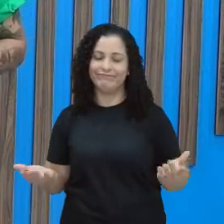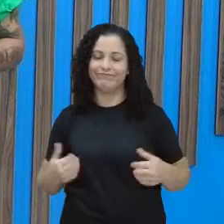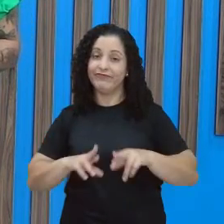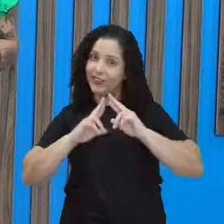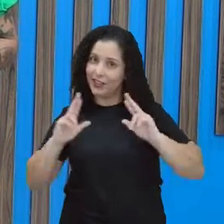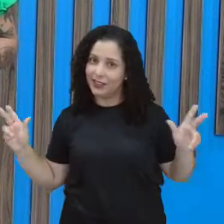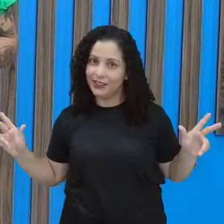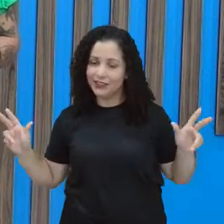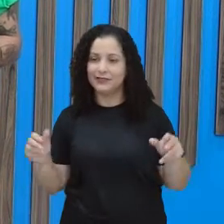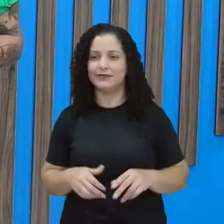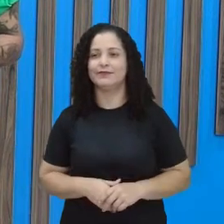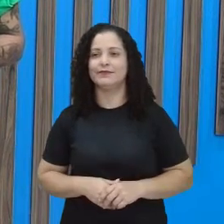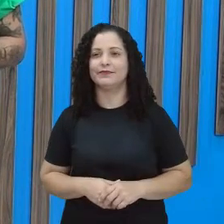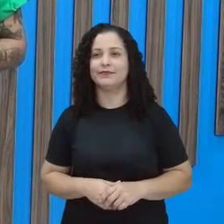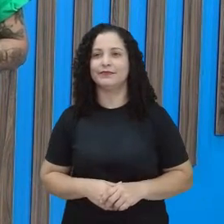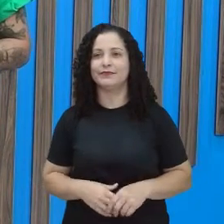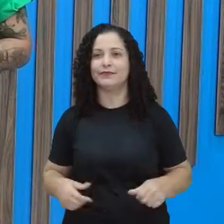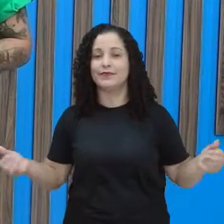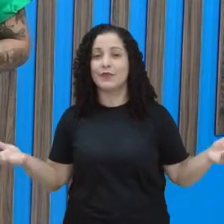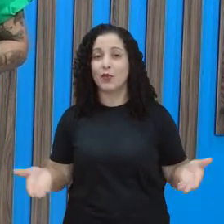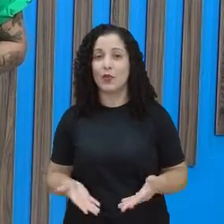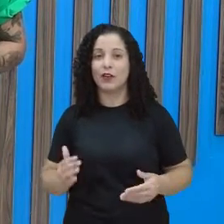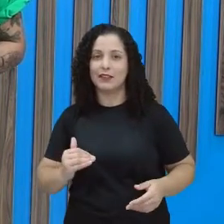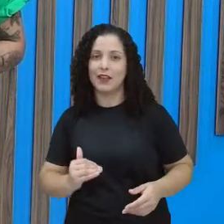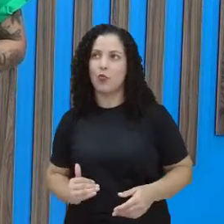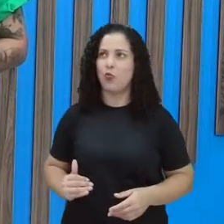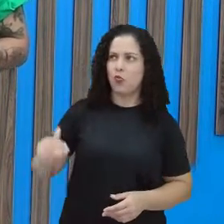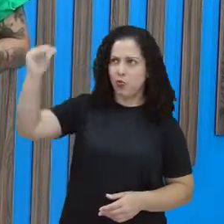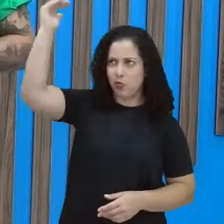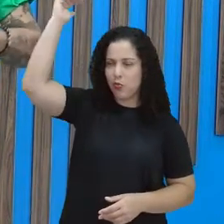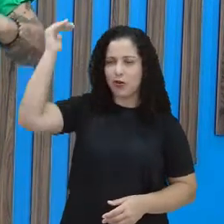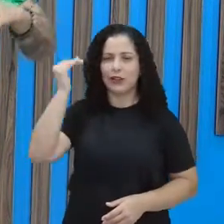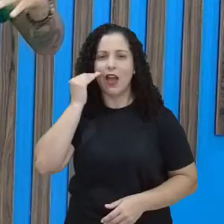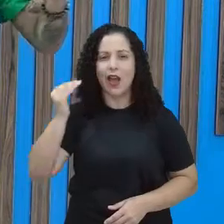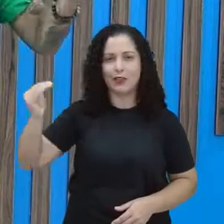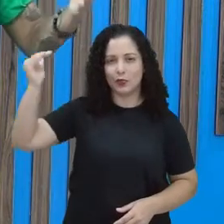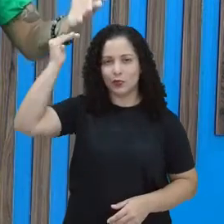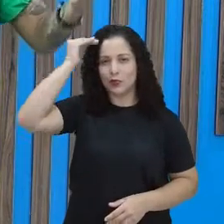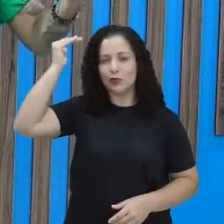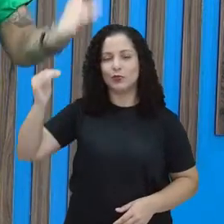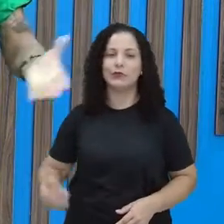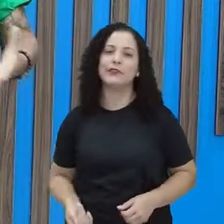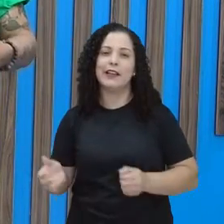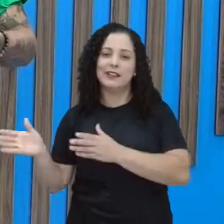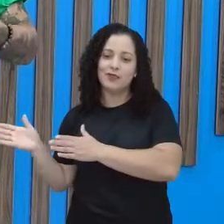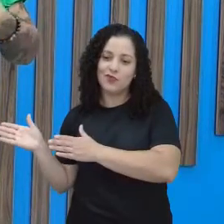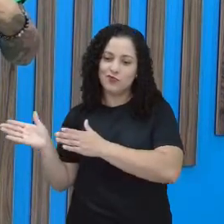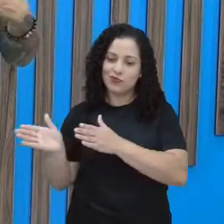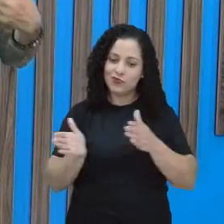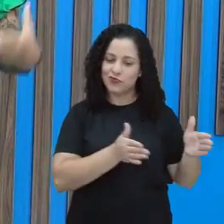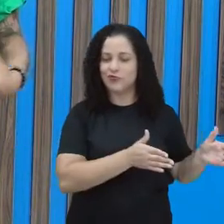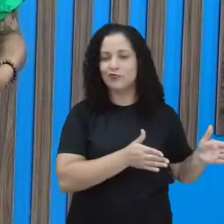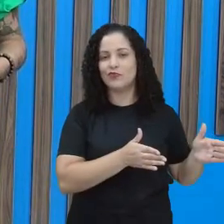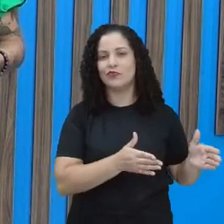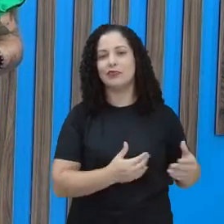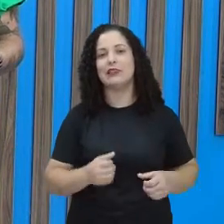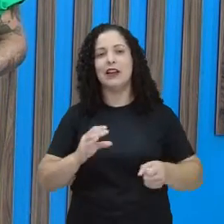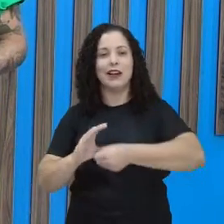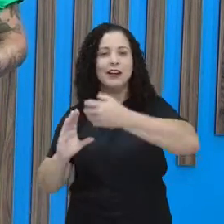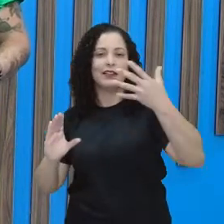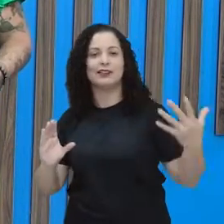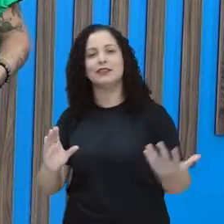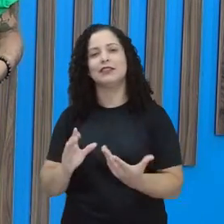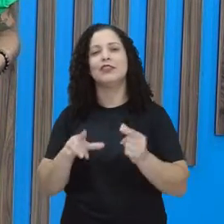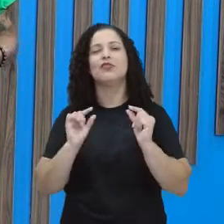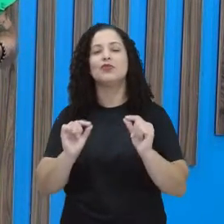tá? E aí chegamos à idade adulta, que é uma das fases que mais duram. E algumas características dela é a gente